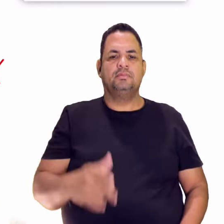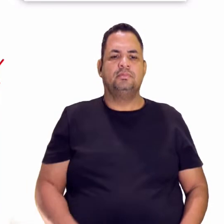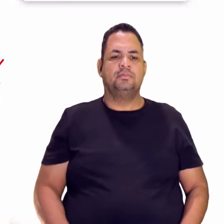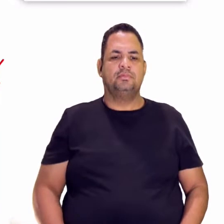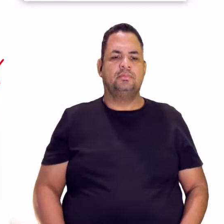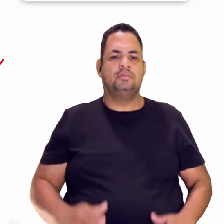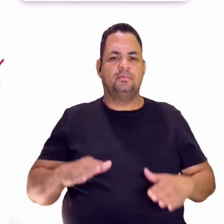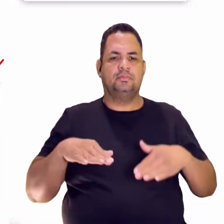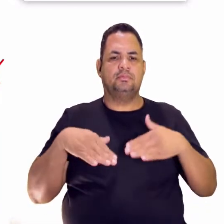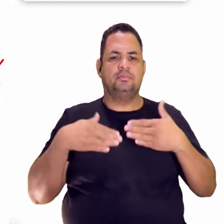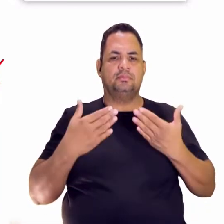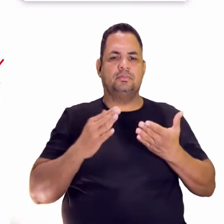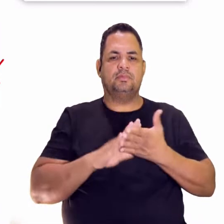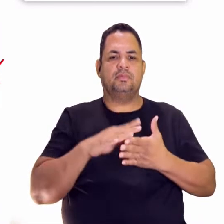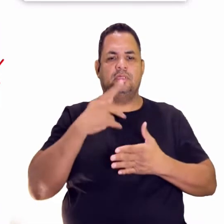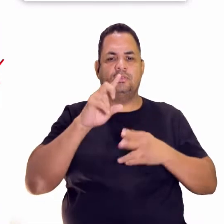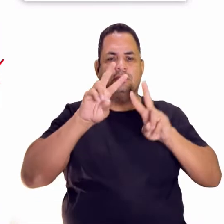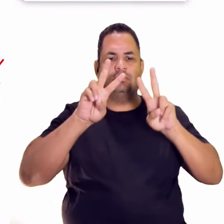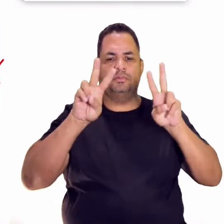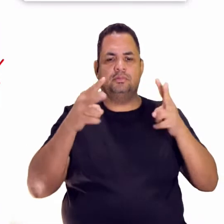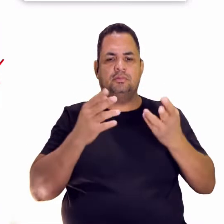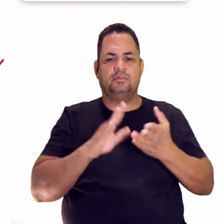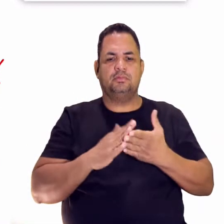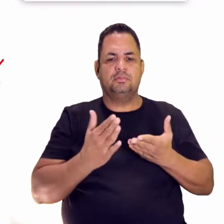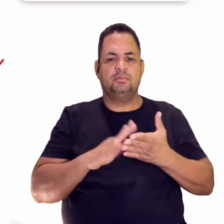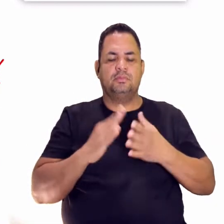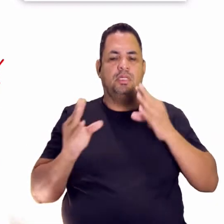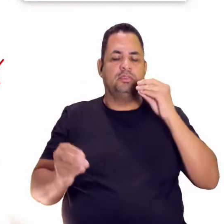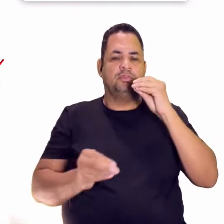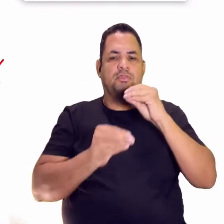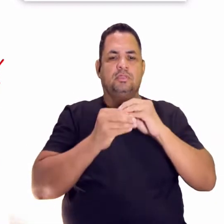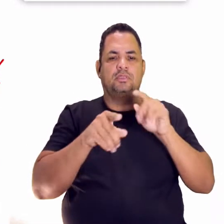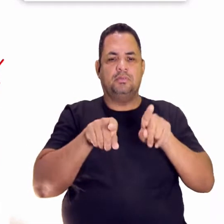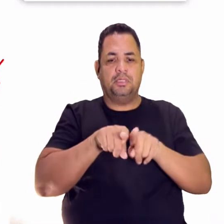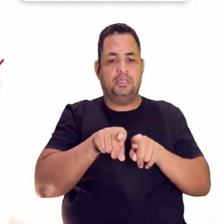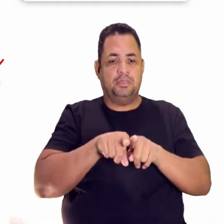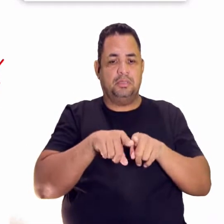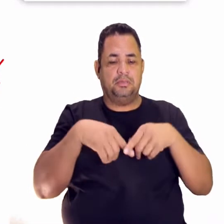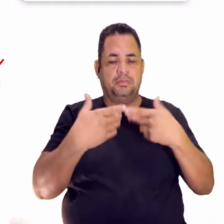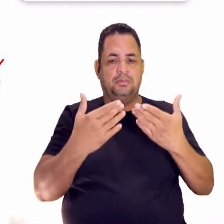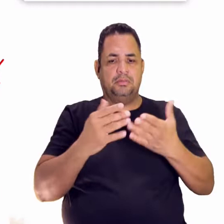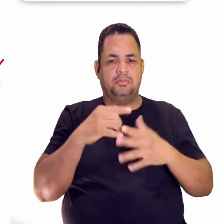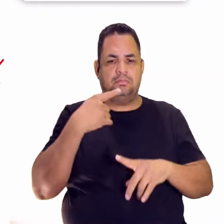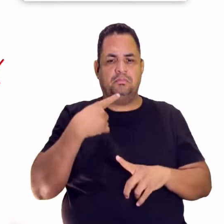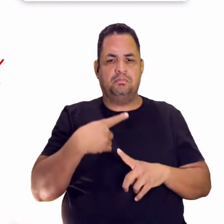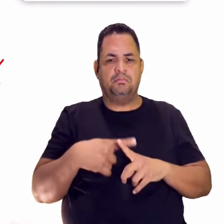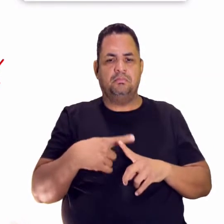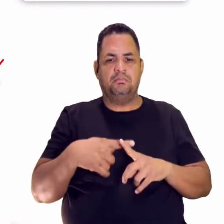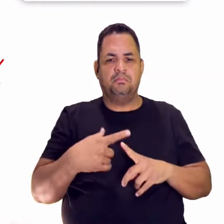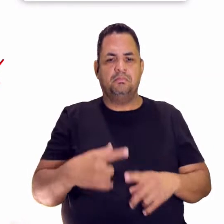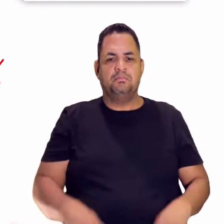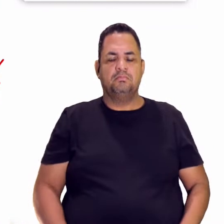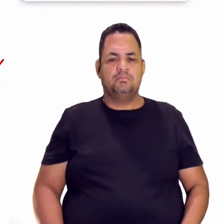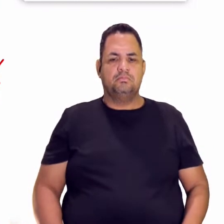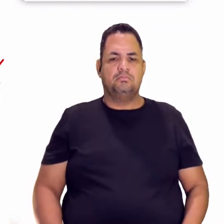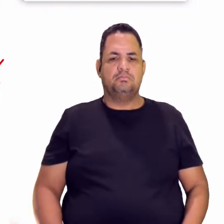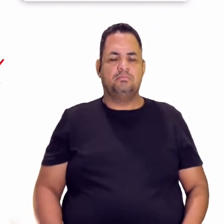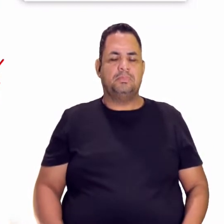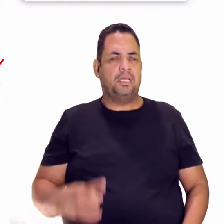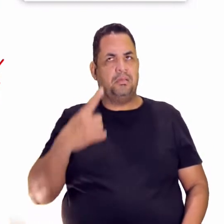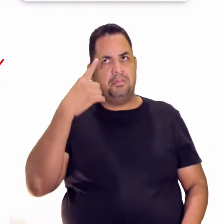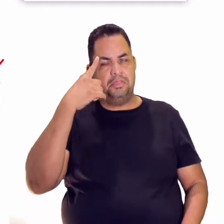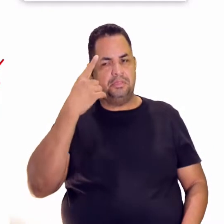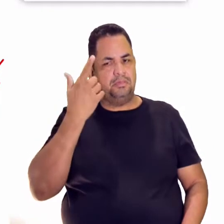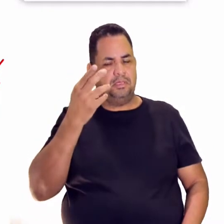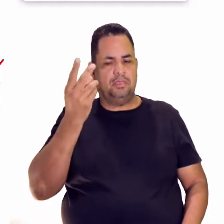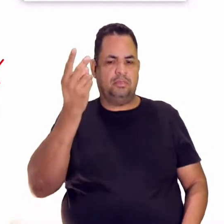inclusive, quando se fala nesse assunto, você pode incluir aí, porque coisas que não se pensava